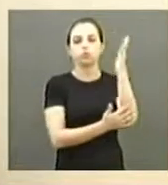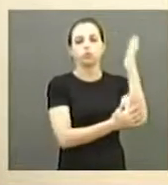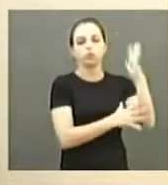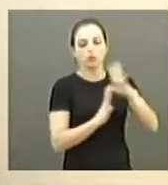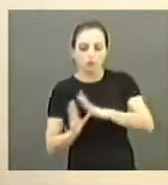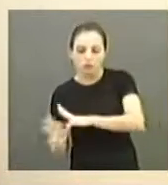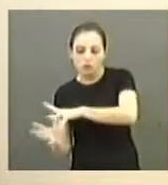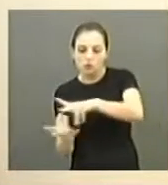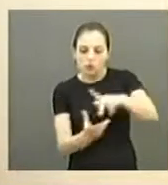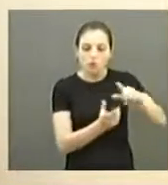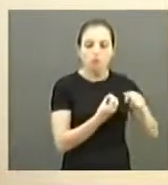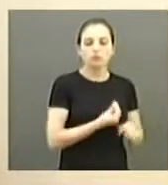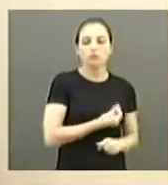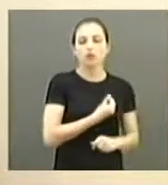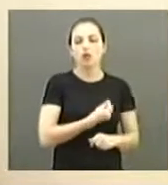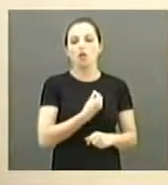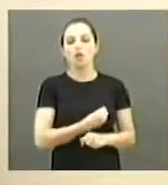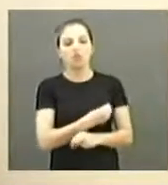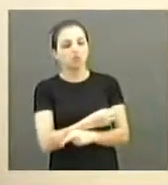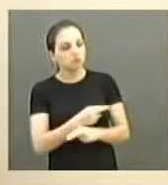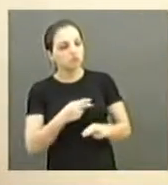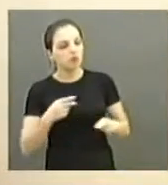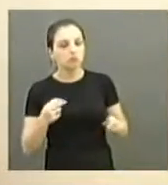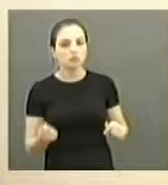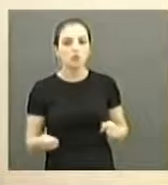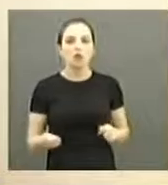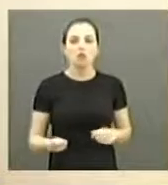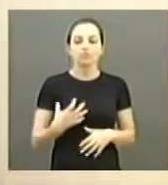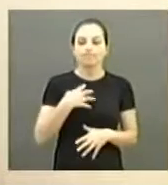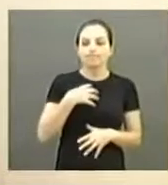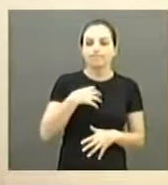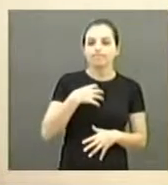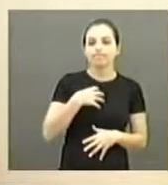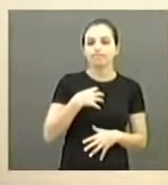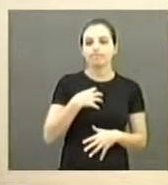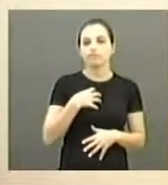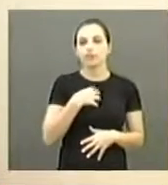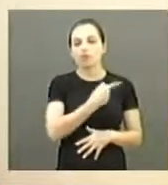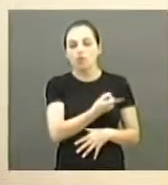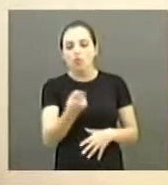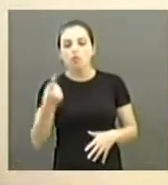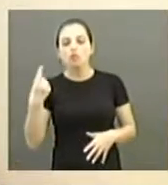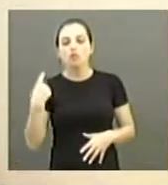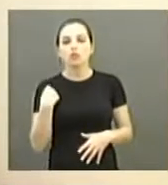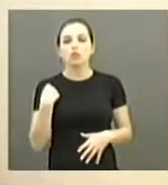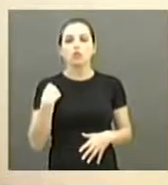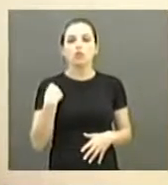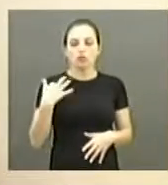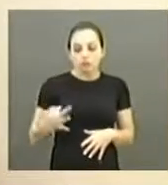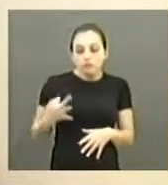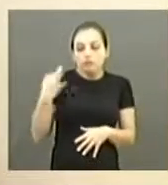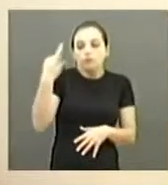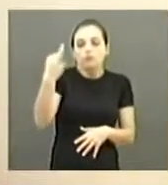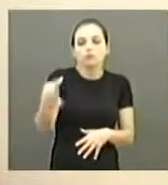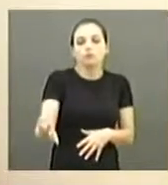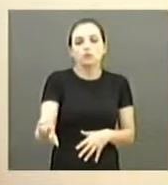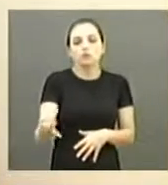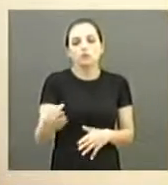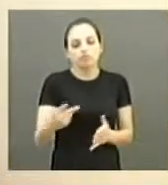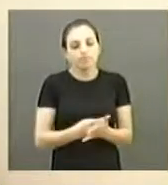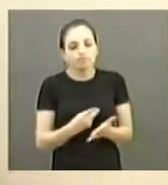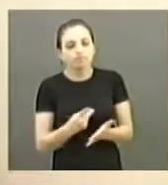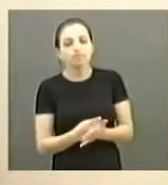seja do ponto de vista dos valores, seja do ponto de vista do comportamento, nós vamos ter um futuro todo comprometido.